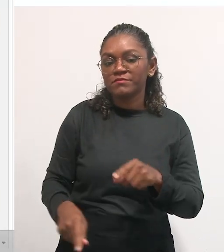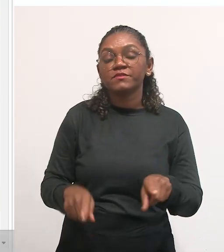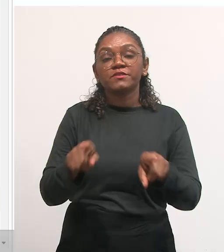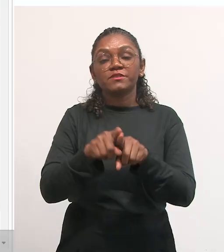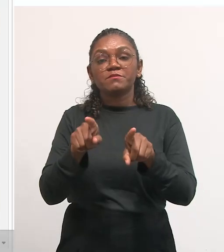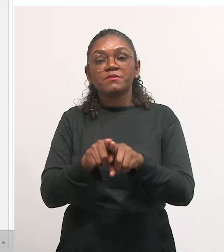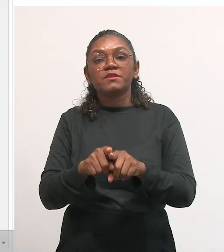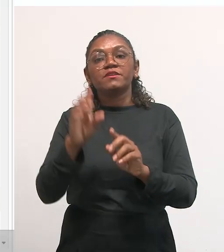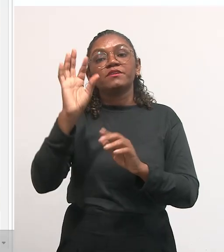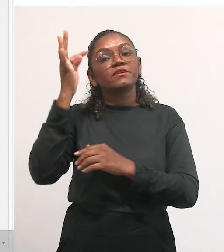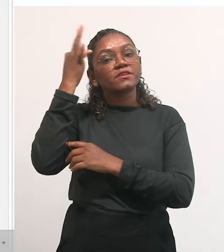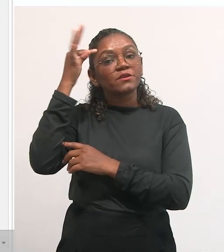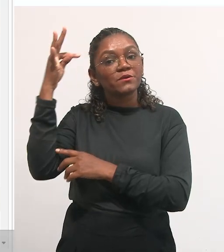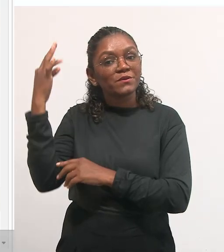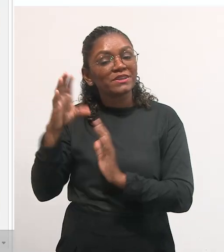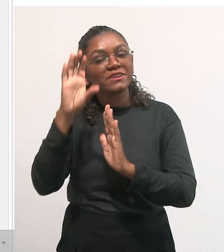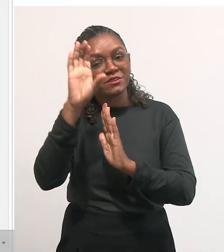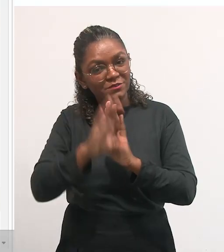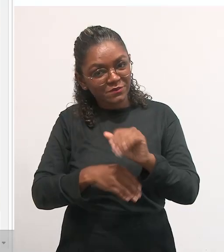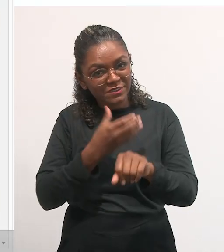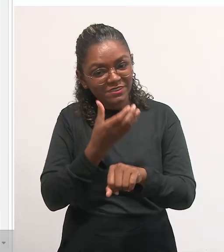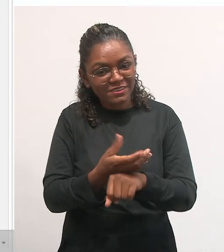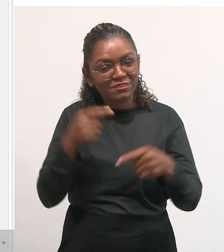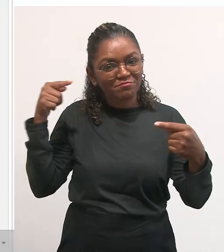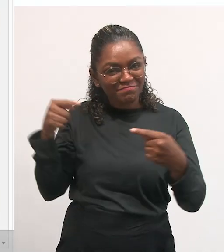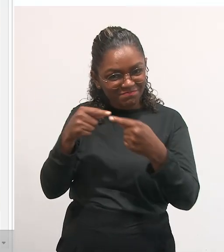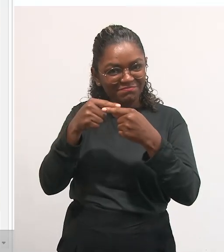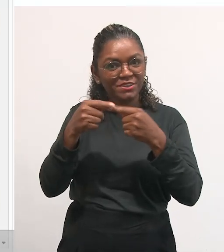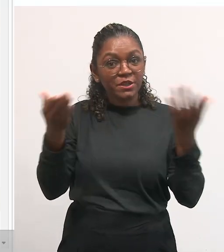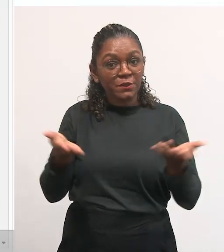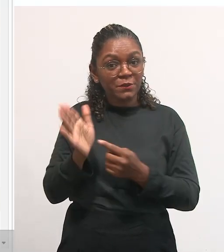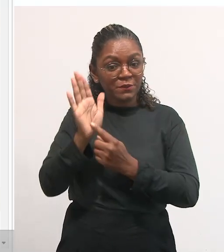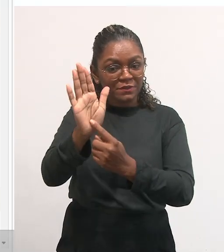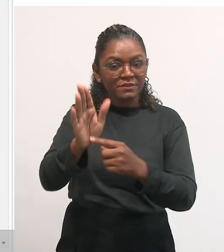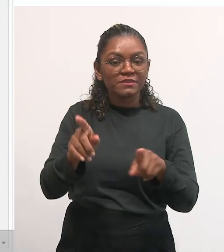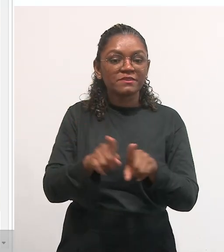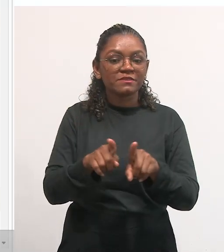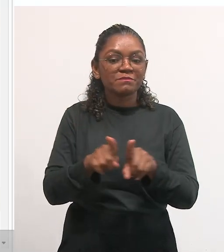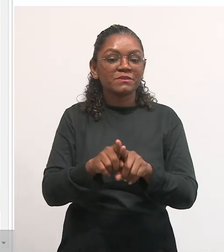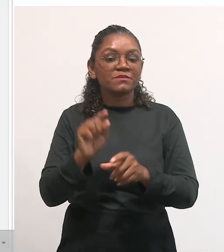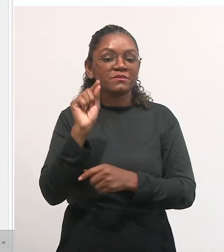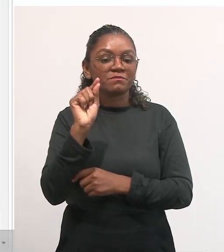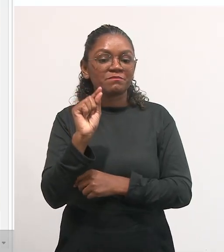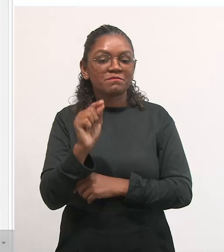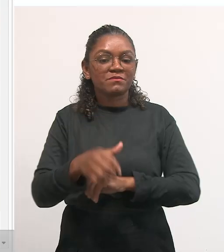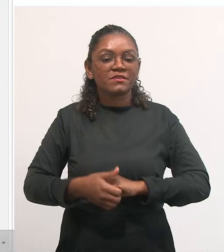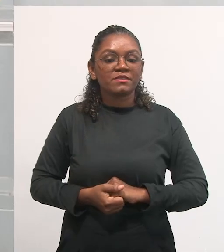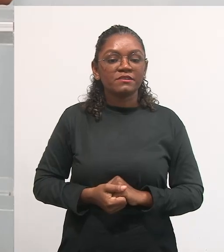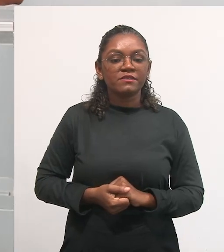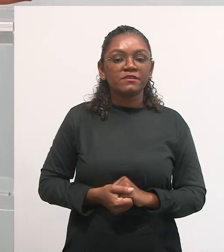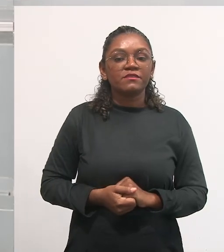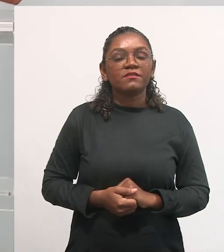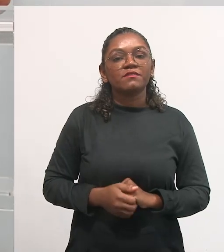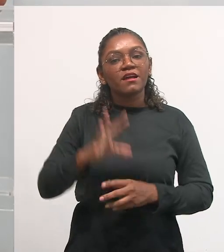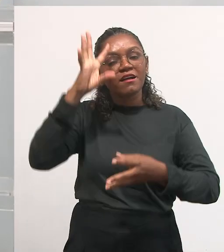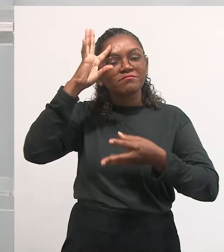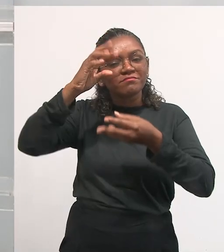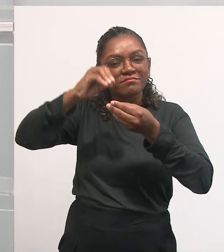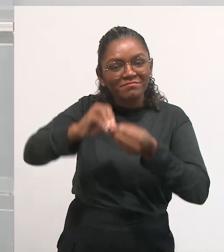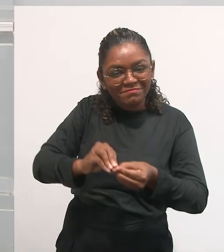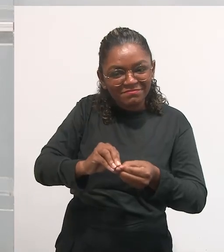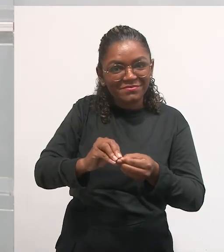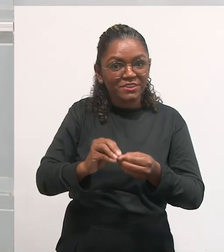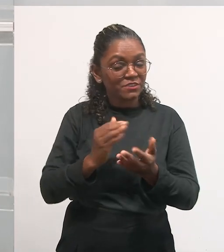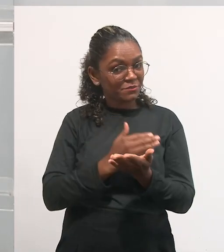o nome faz j a nossa apresentação Alice Lopes e o sacristã Essas são as nossas considerações então e